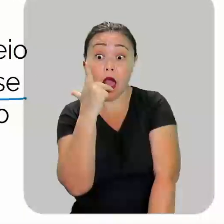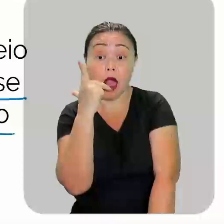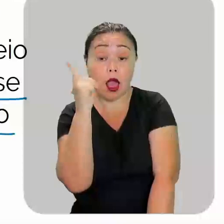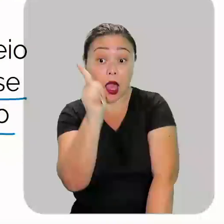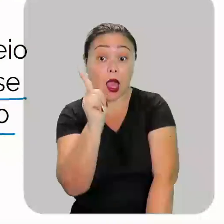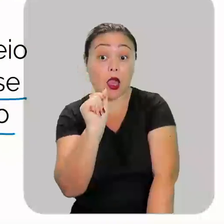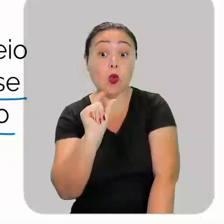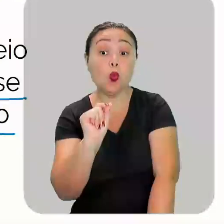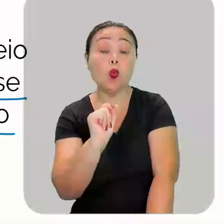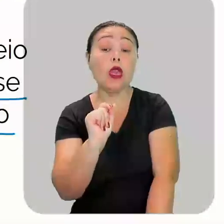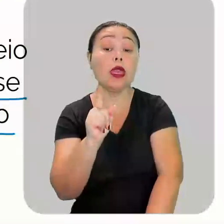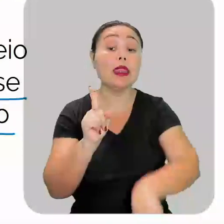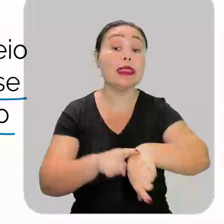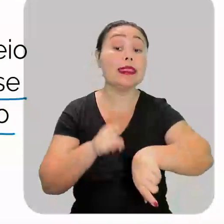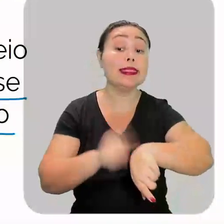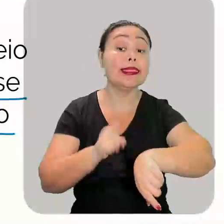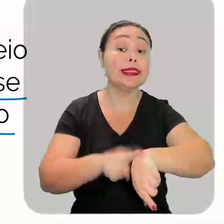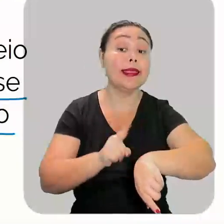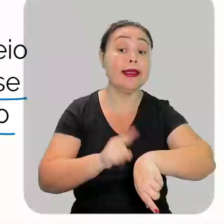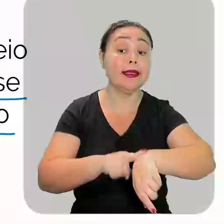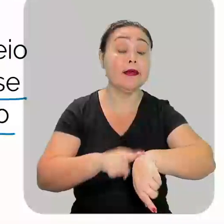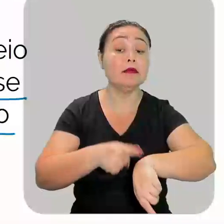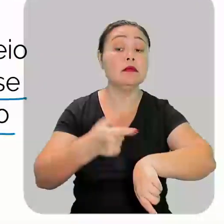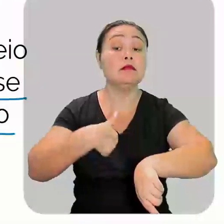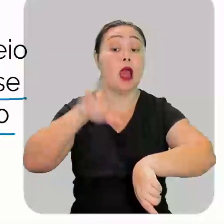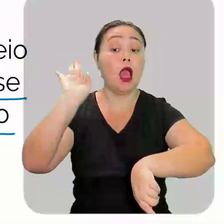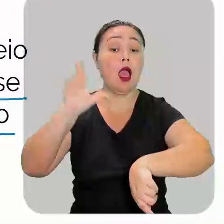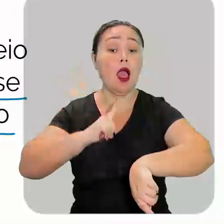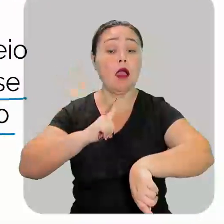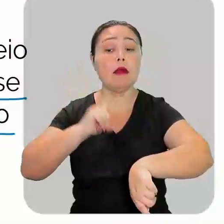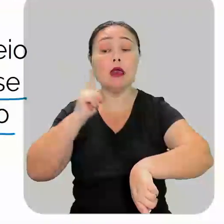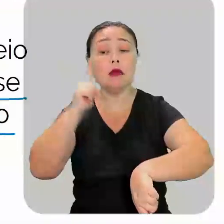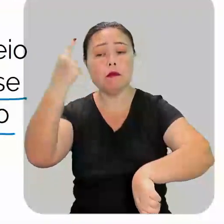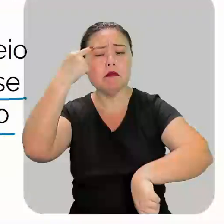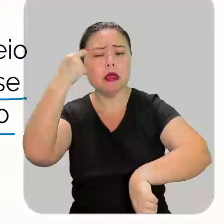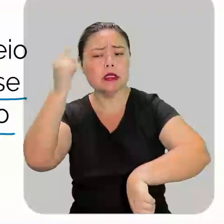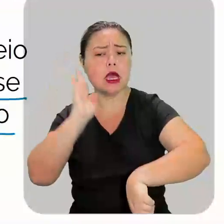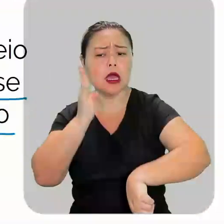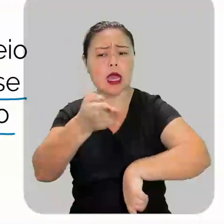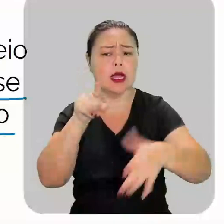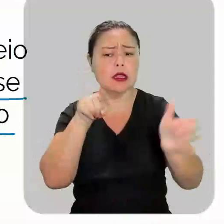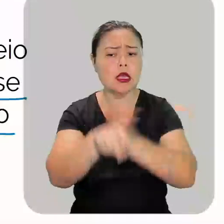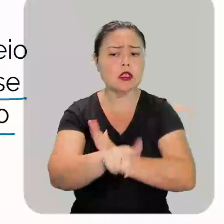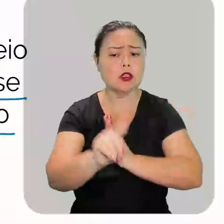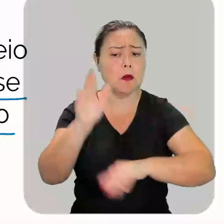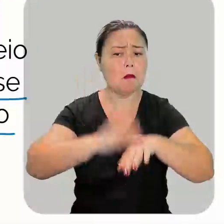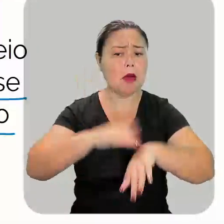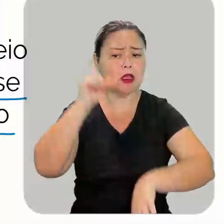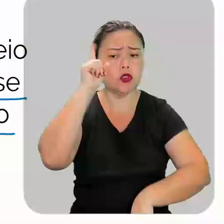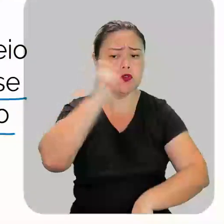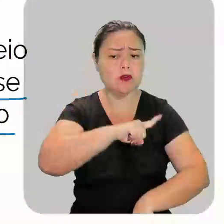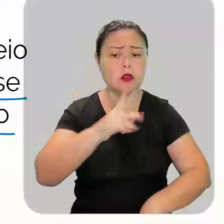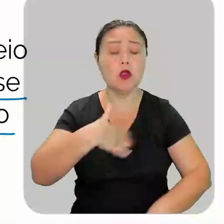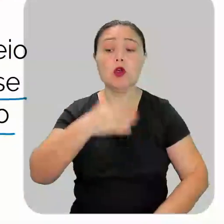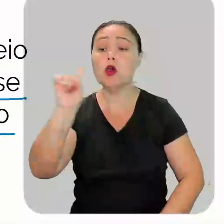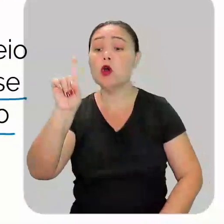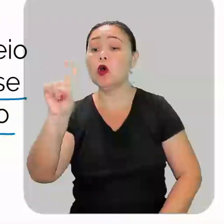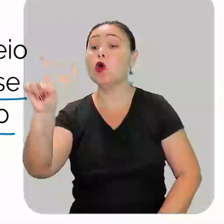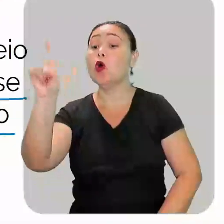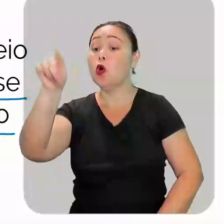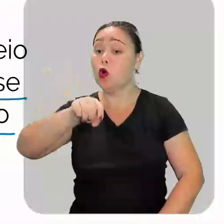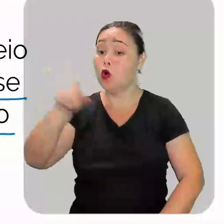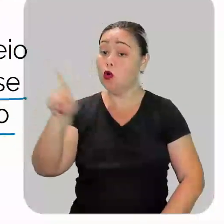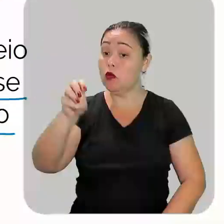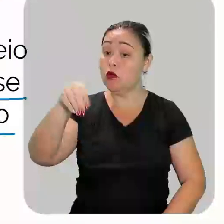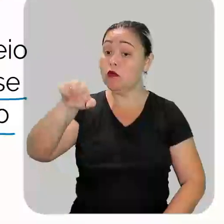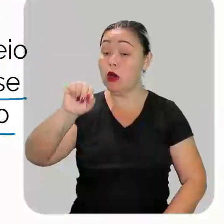para gastar pensando em uma questão mais difícil. É isso que a gente já vem fazendo. Cada questão do Enem, o professor Maurício vai fazendo a leitura, o